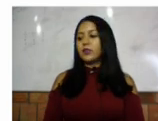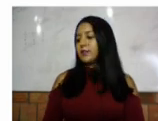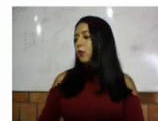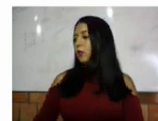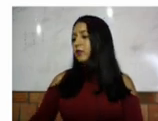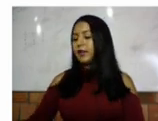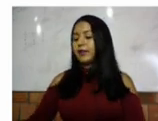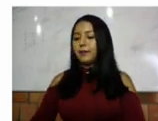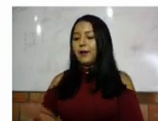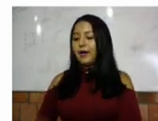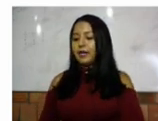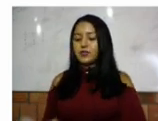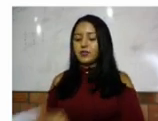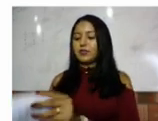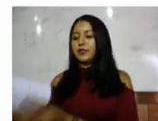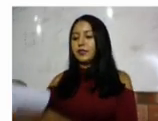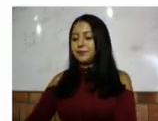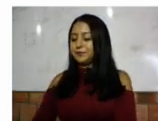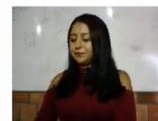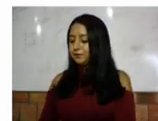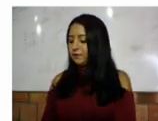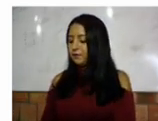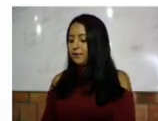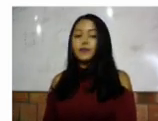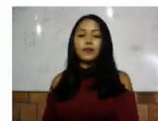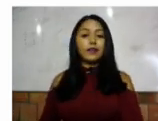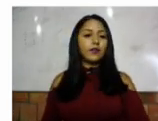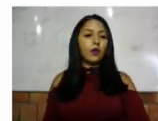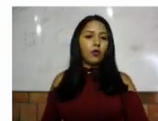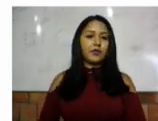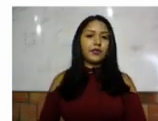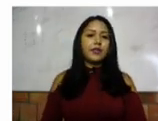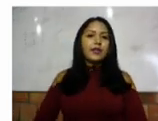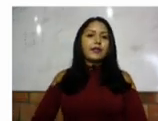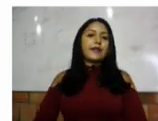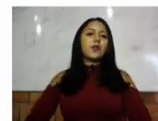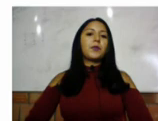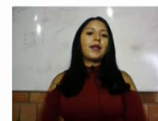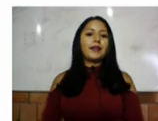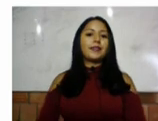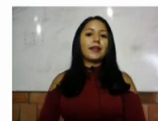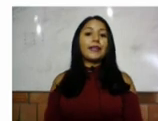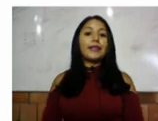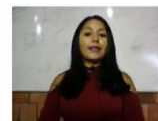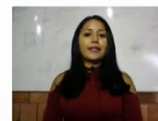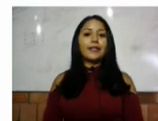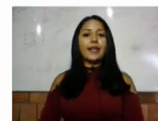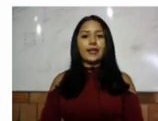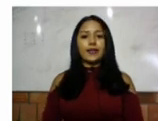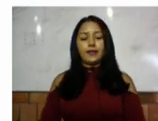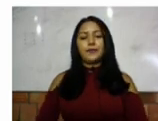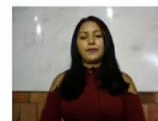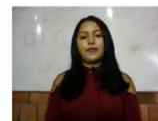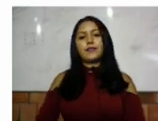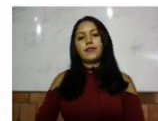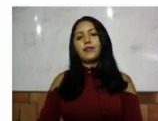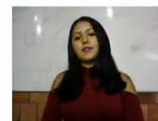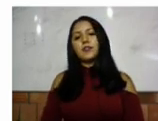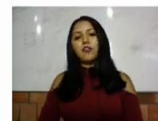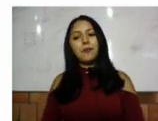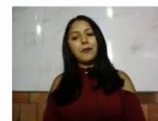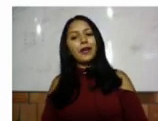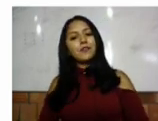assunto que se encontra aí na página 39 que é sobre la letra e grega